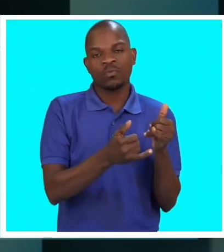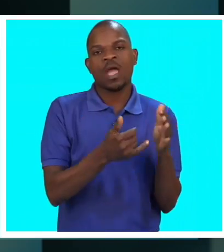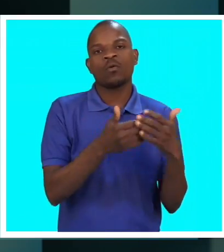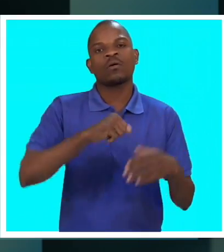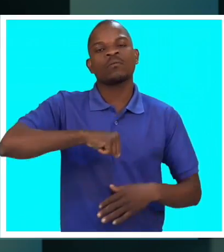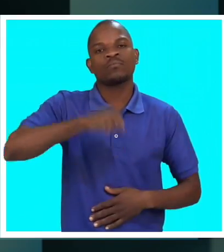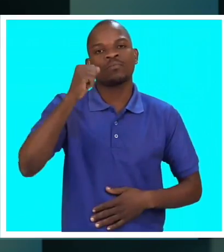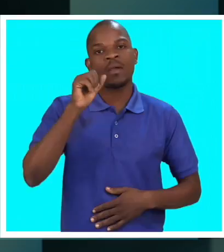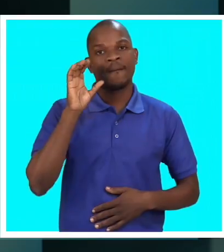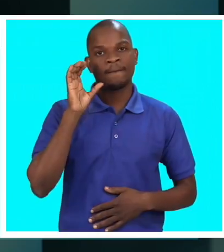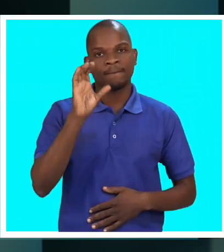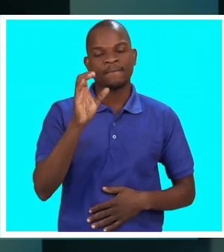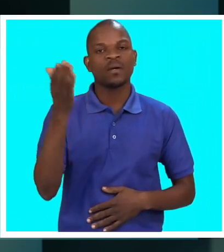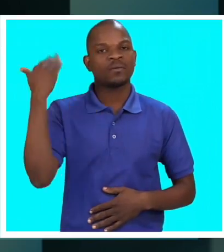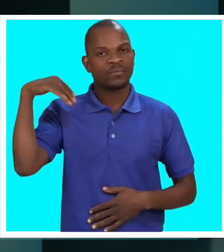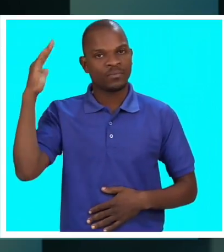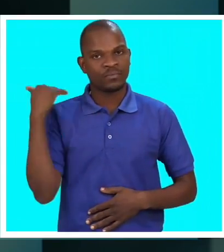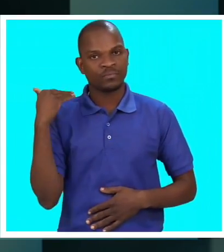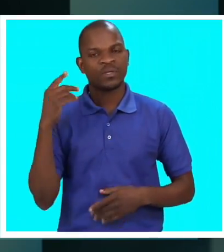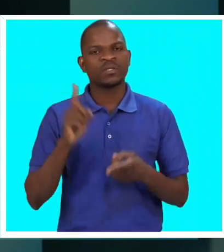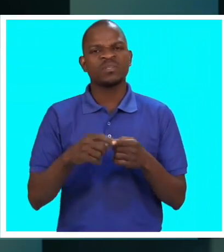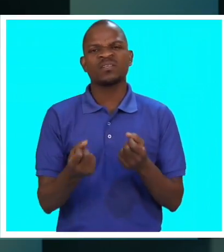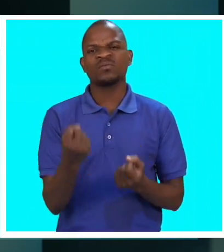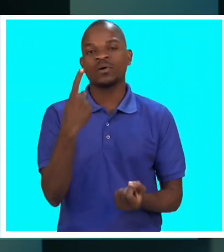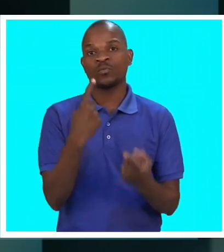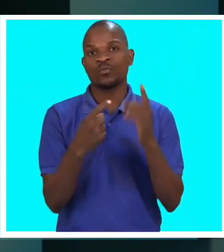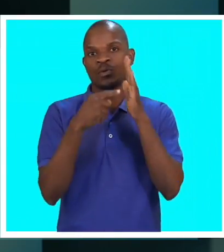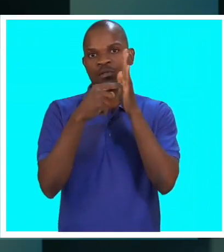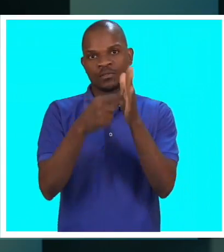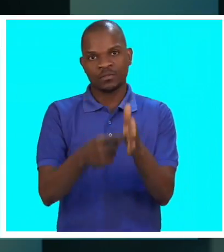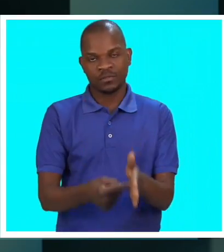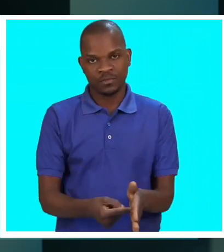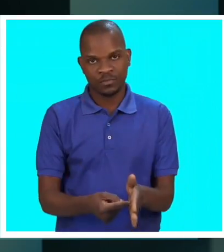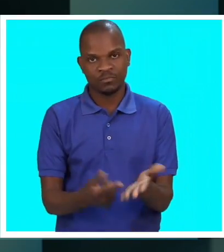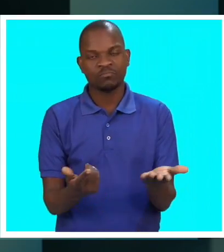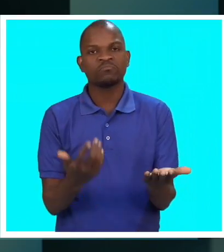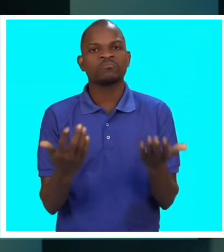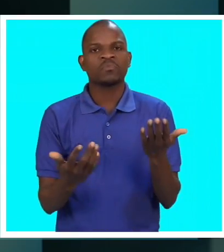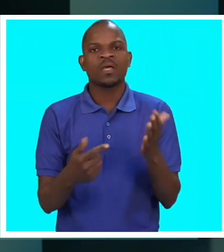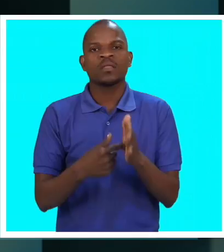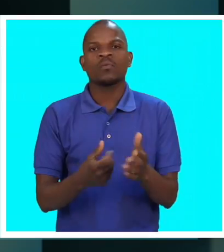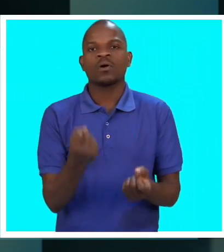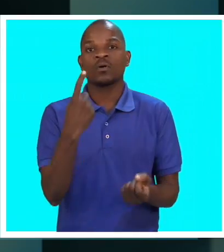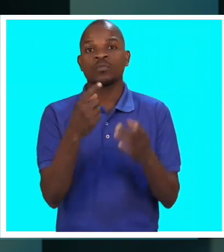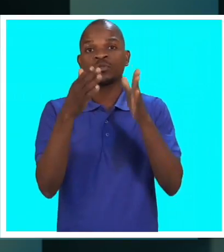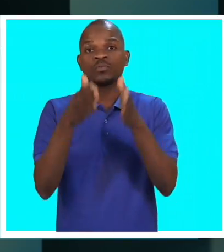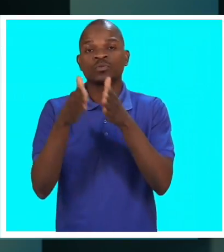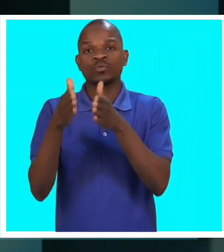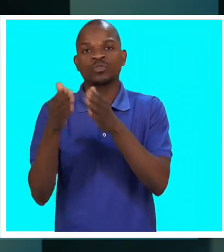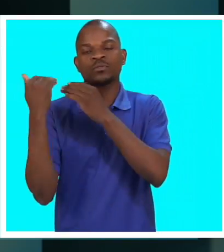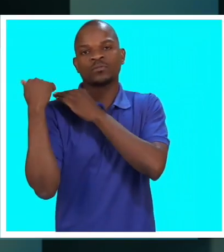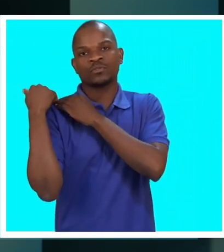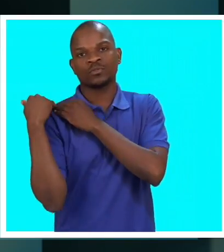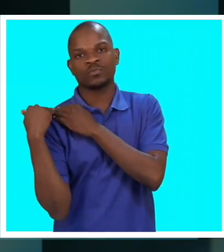na época passada. São exemplos de empresários, portanto, agentes econômicos